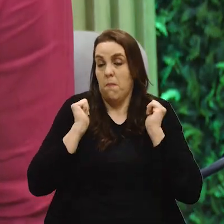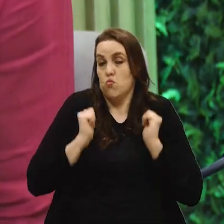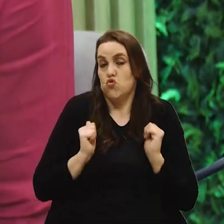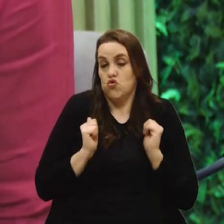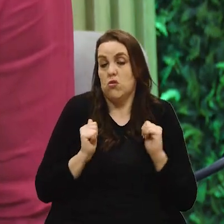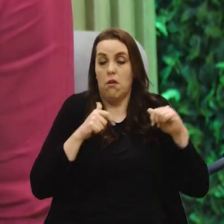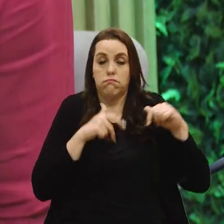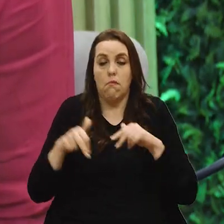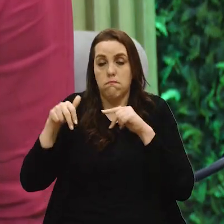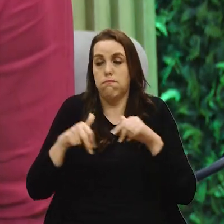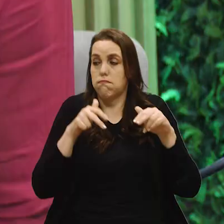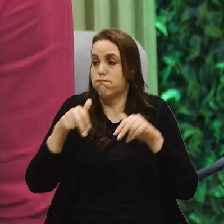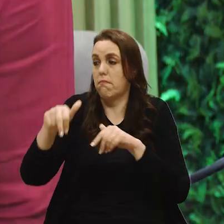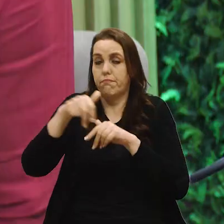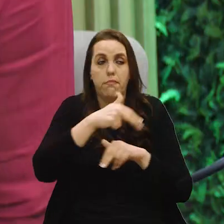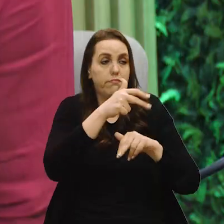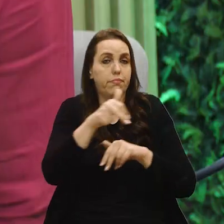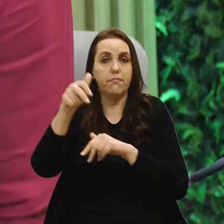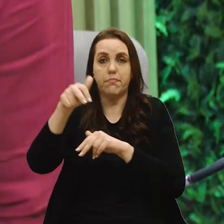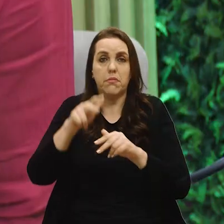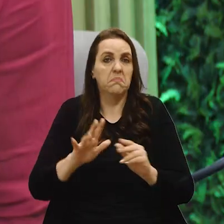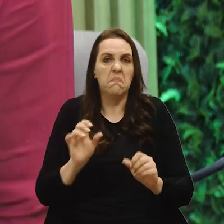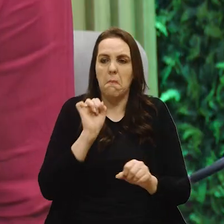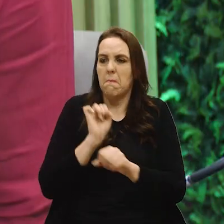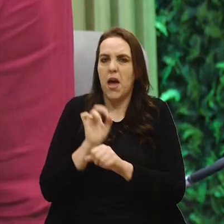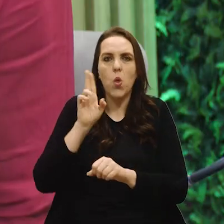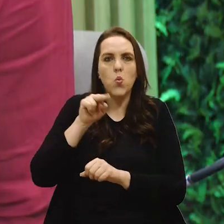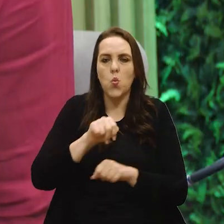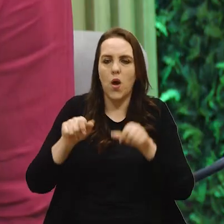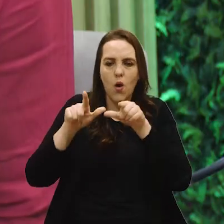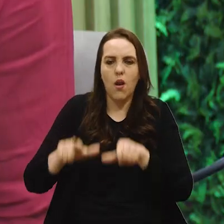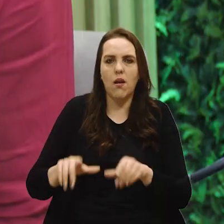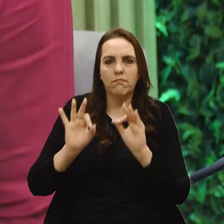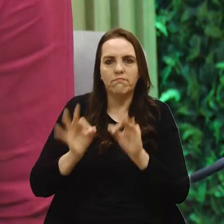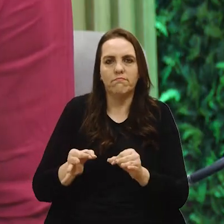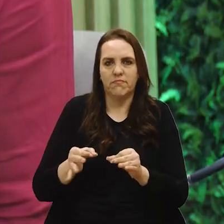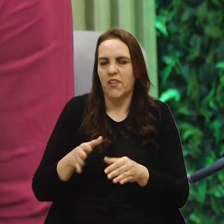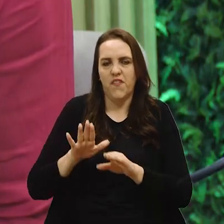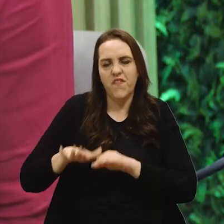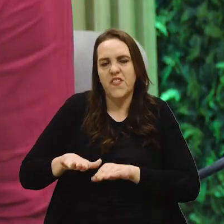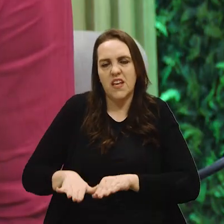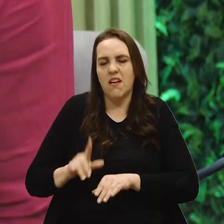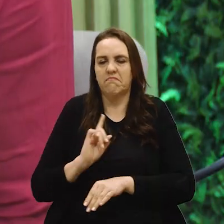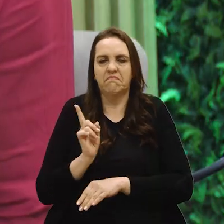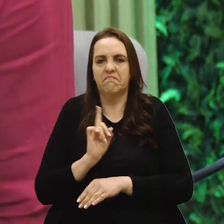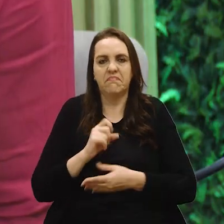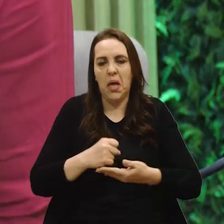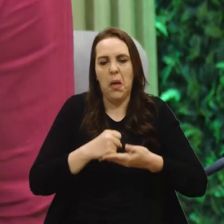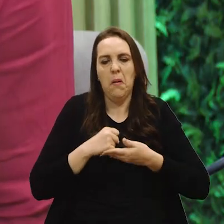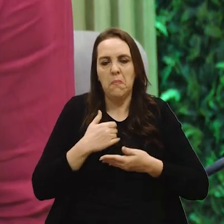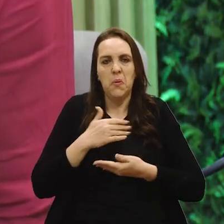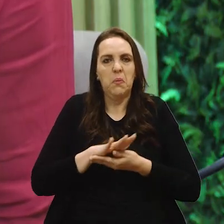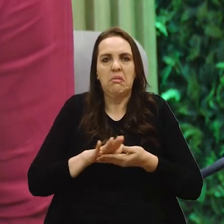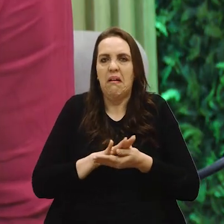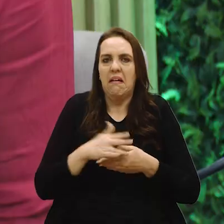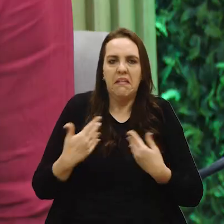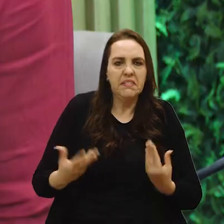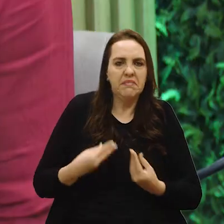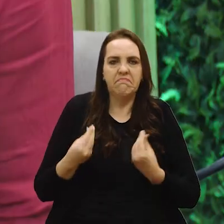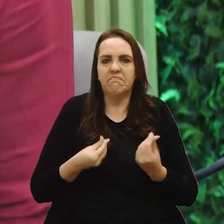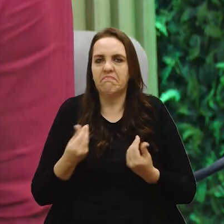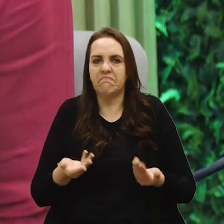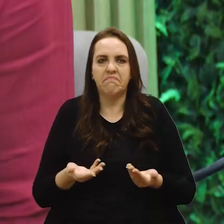mochileiro, né? Que tu acaba virando, não tendo paradeiro. E cada vez quando tu não tem apoio, não